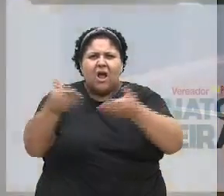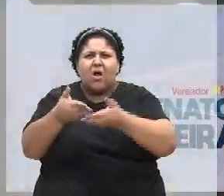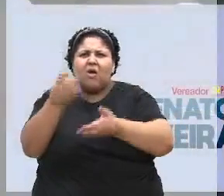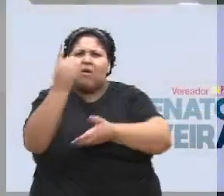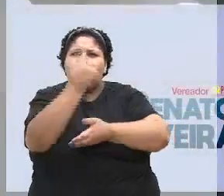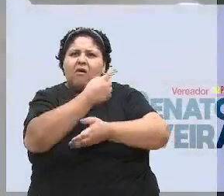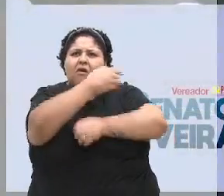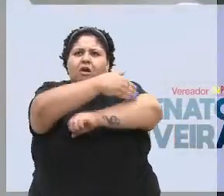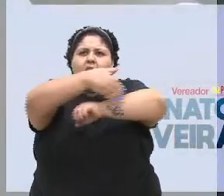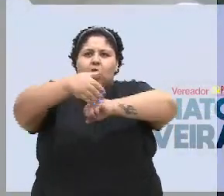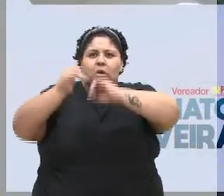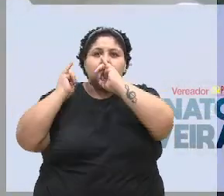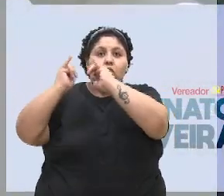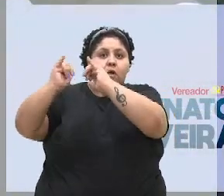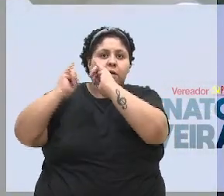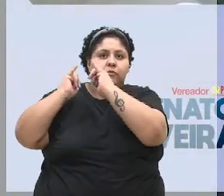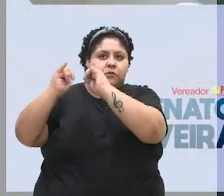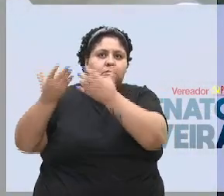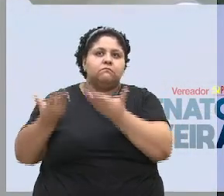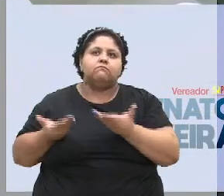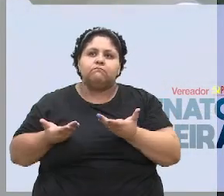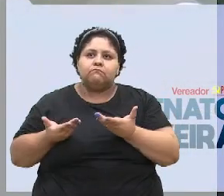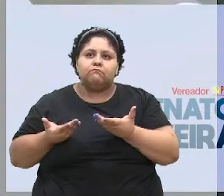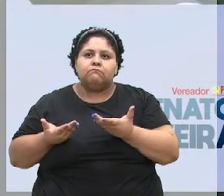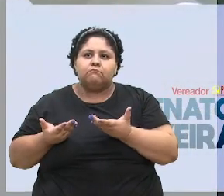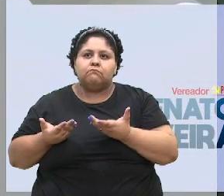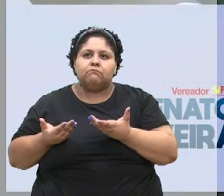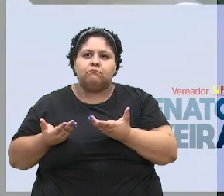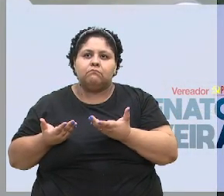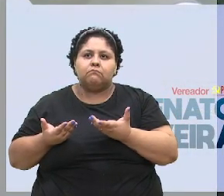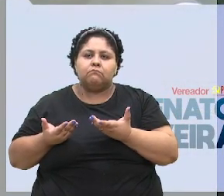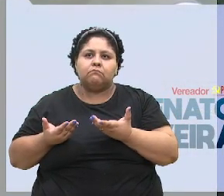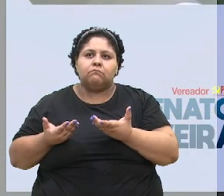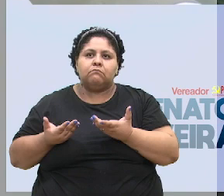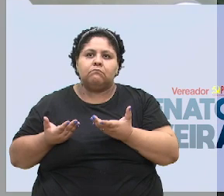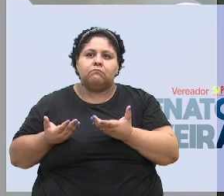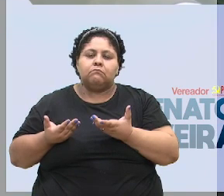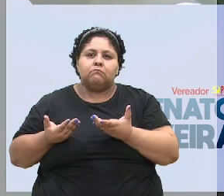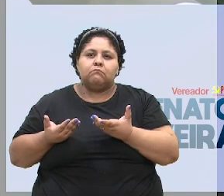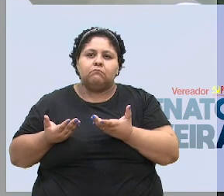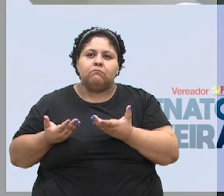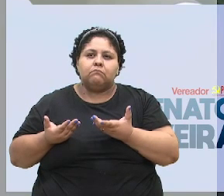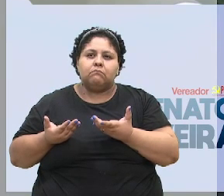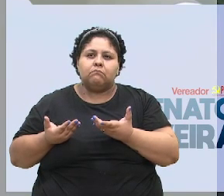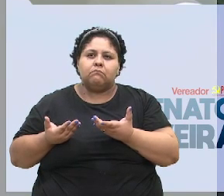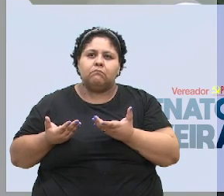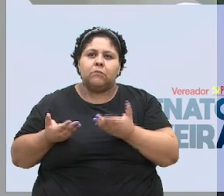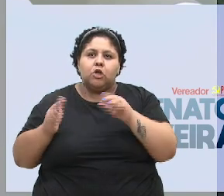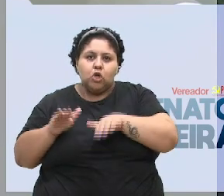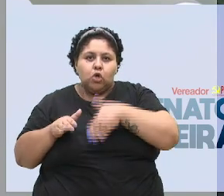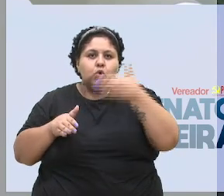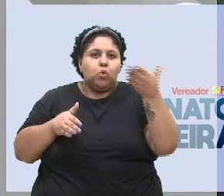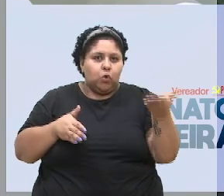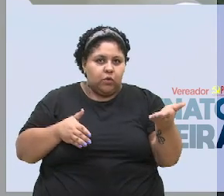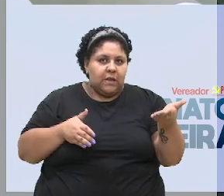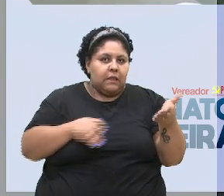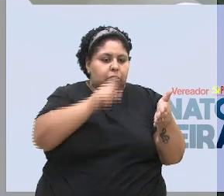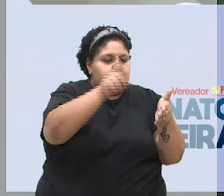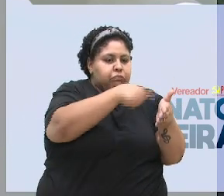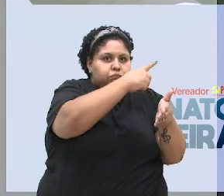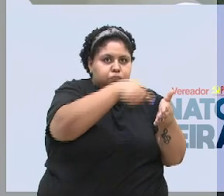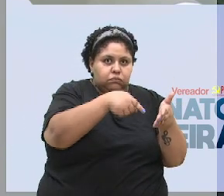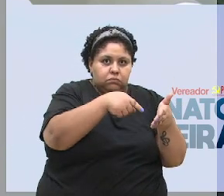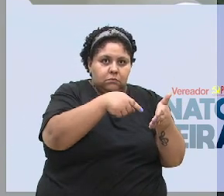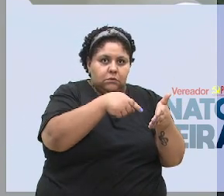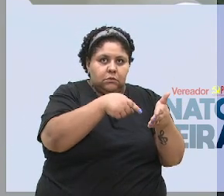rua do ônibus. Essa aqui é a rua do ônibus, a rua Eurico Teixeira Lisboa. Do lado da rua está interditada.